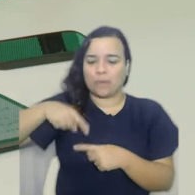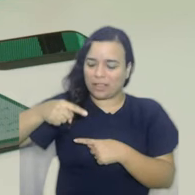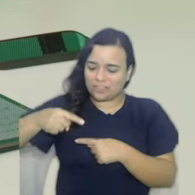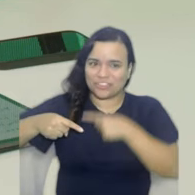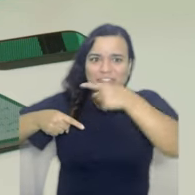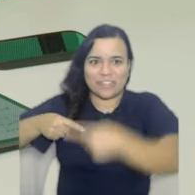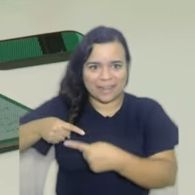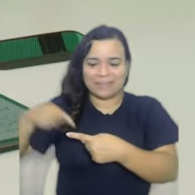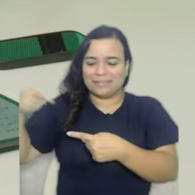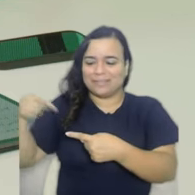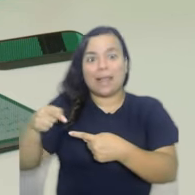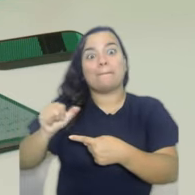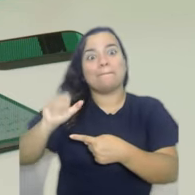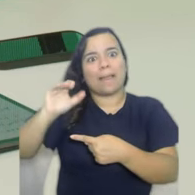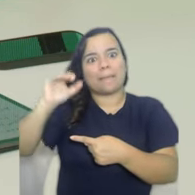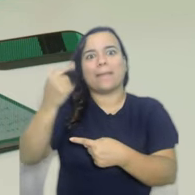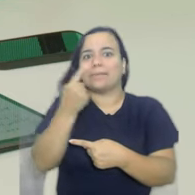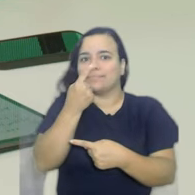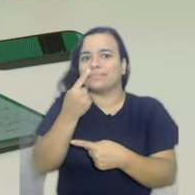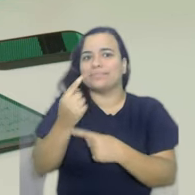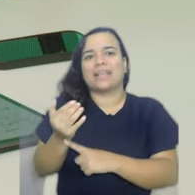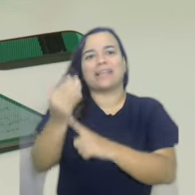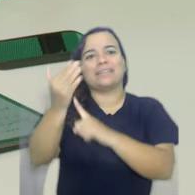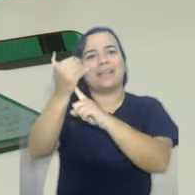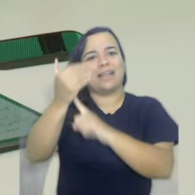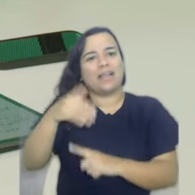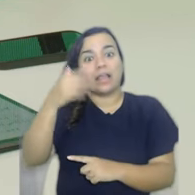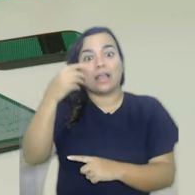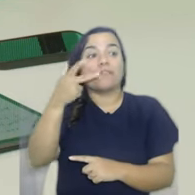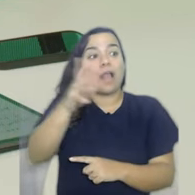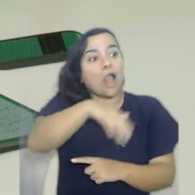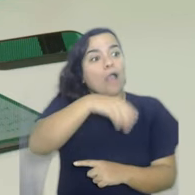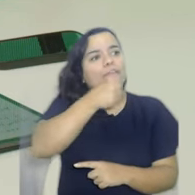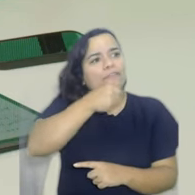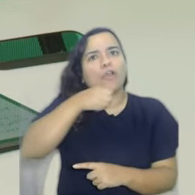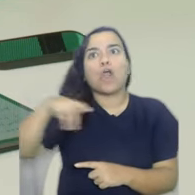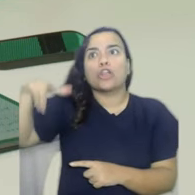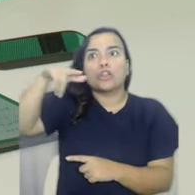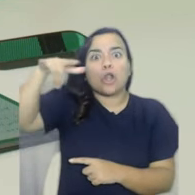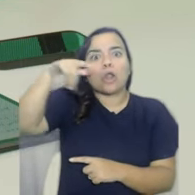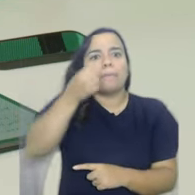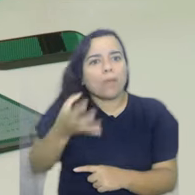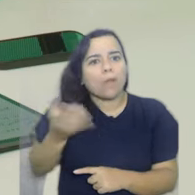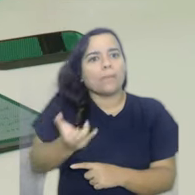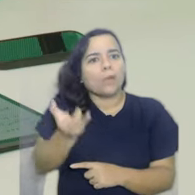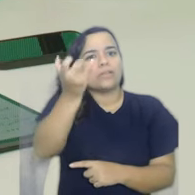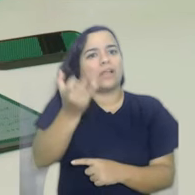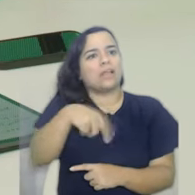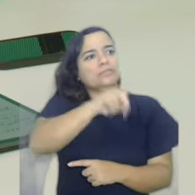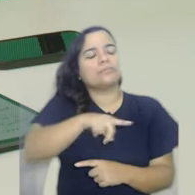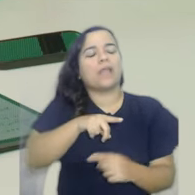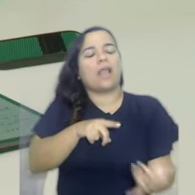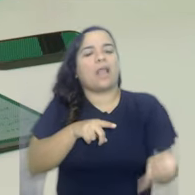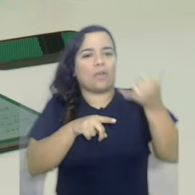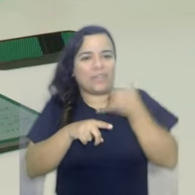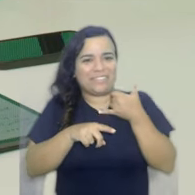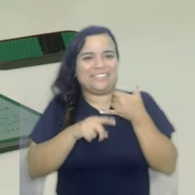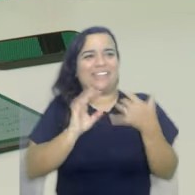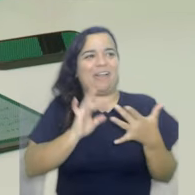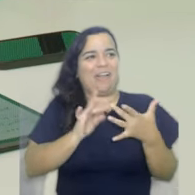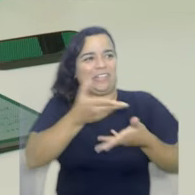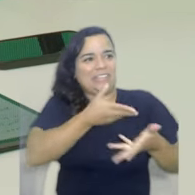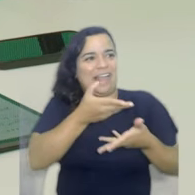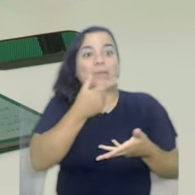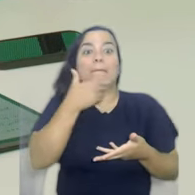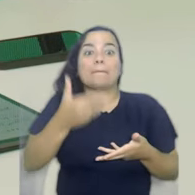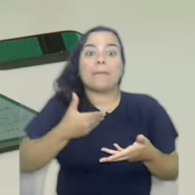já tá mais digitalizada já acostumou e falou ah Drone é bom vô vamos lá ver faz e aí entra em contato com a gente para fazer o o orçamento